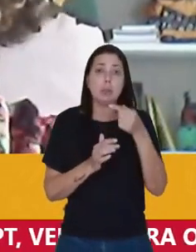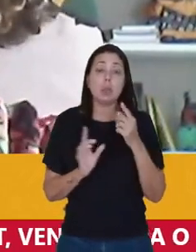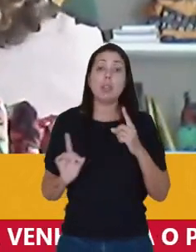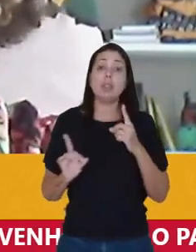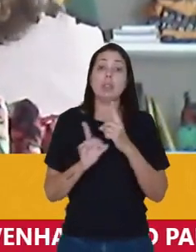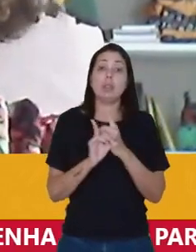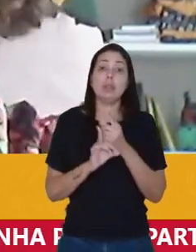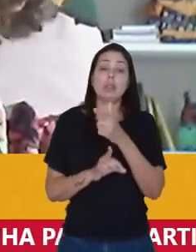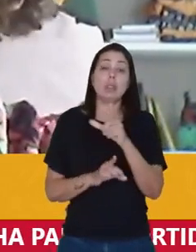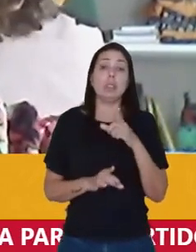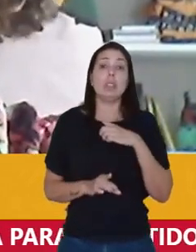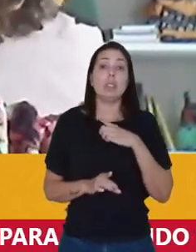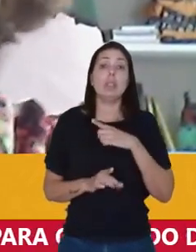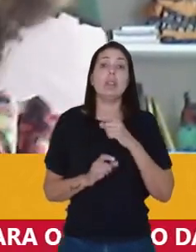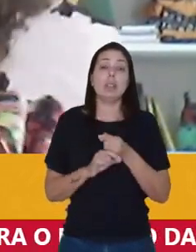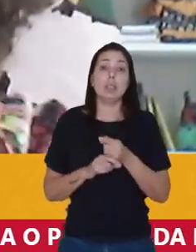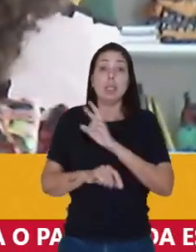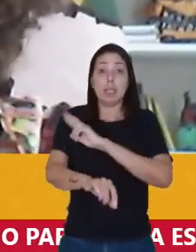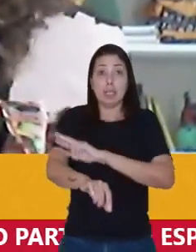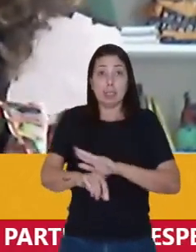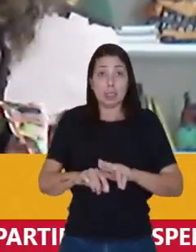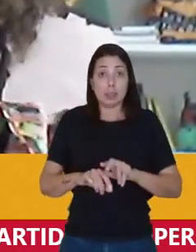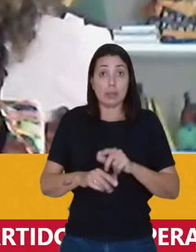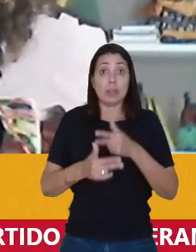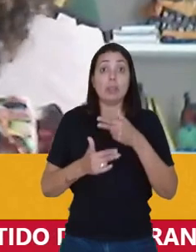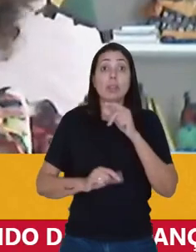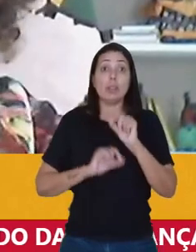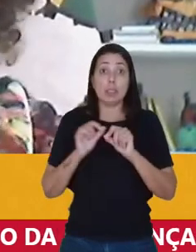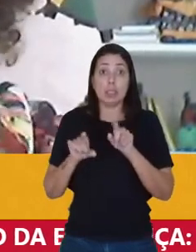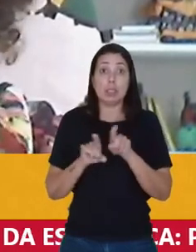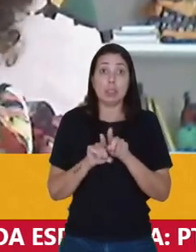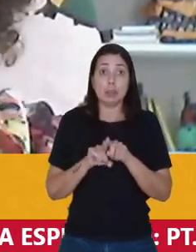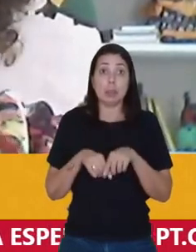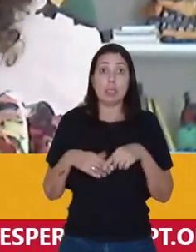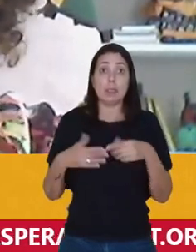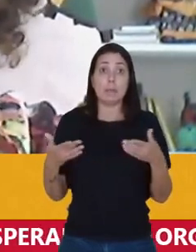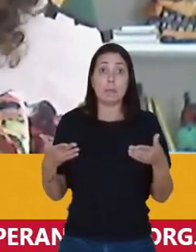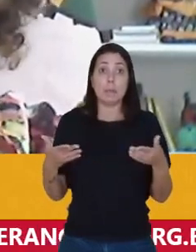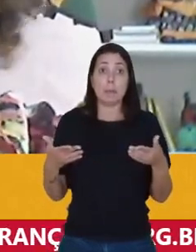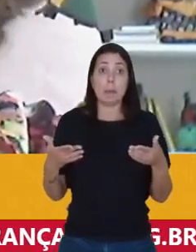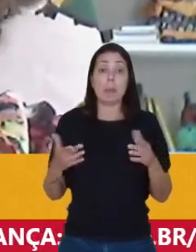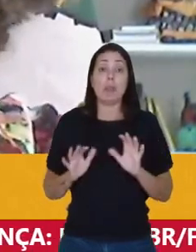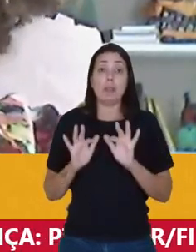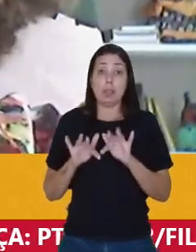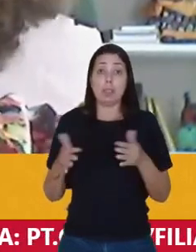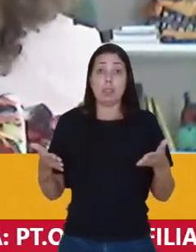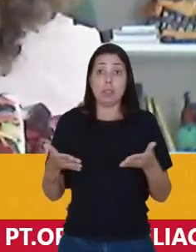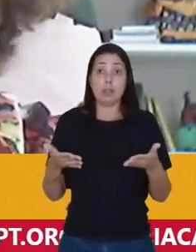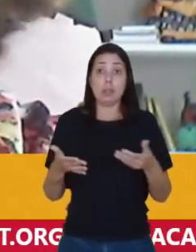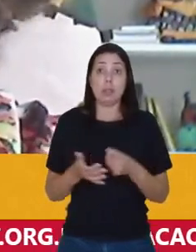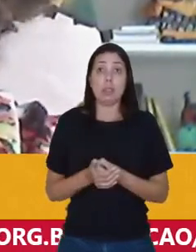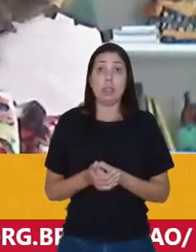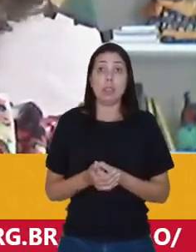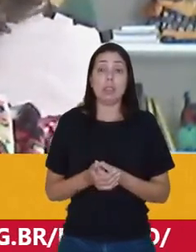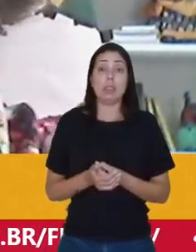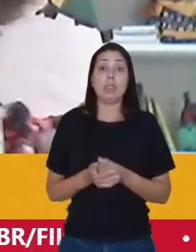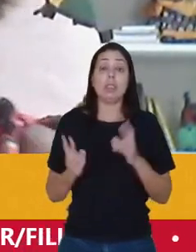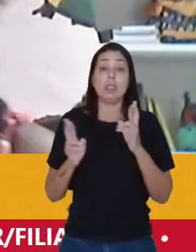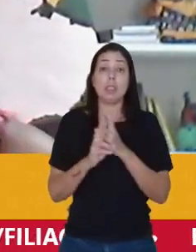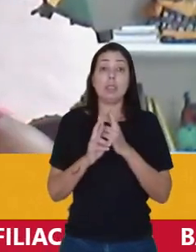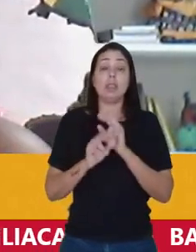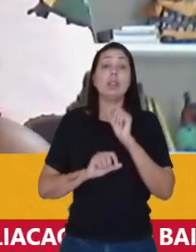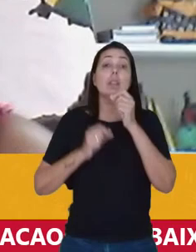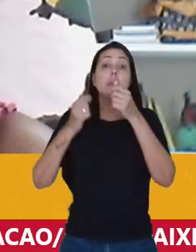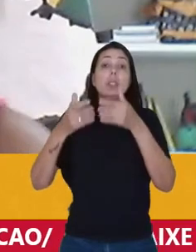localiza, eles têm um marcador racial. Na questão, e aí eu finalizo essa intervenção dizendo o